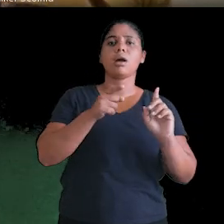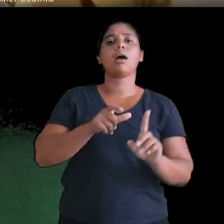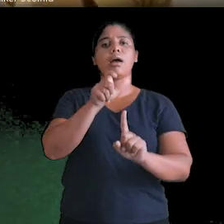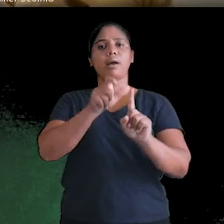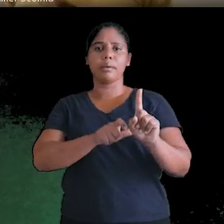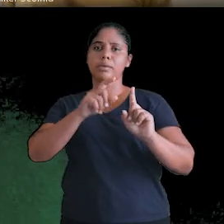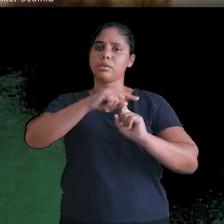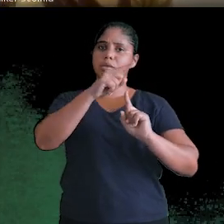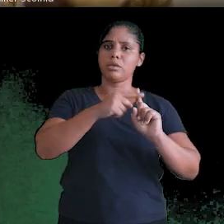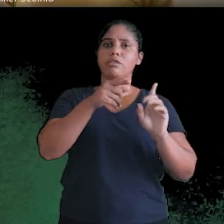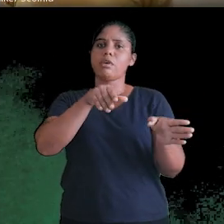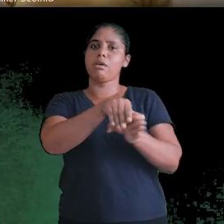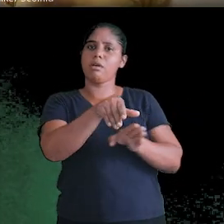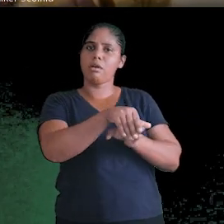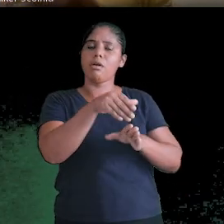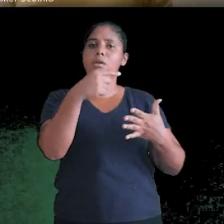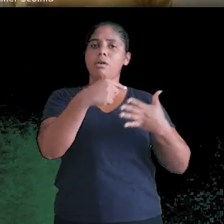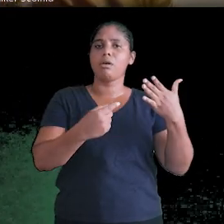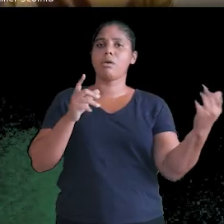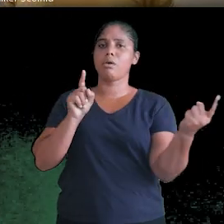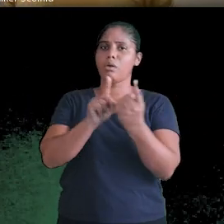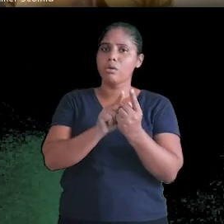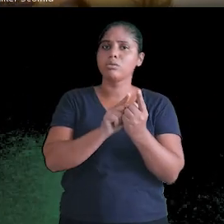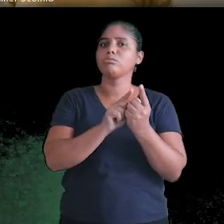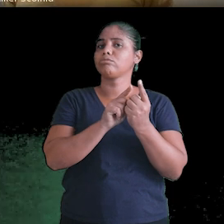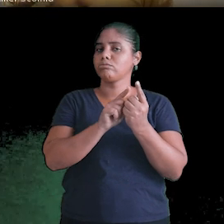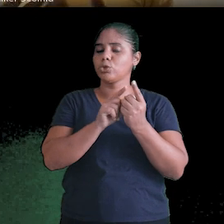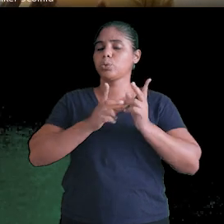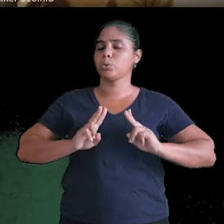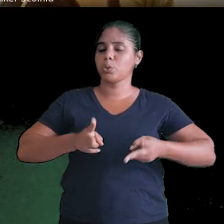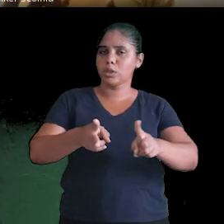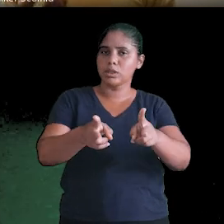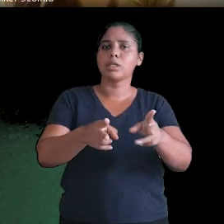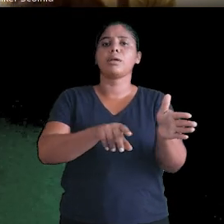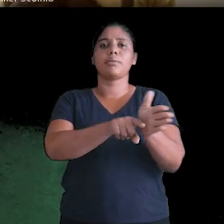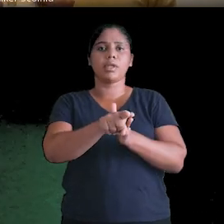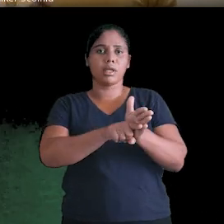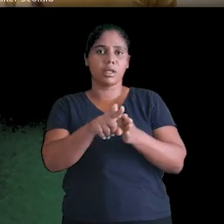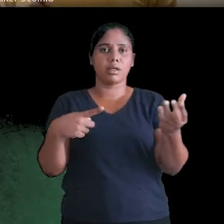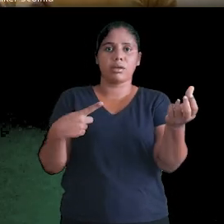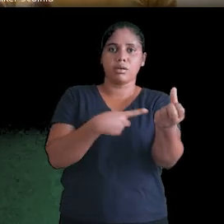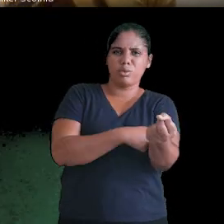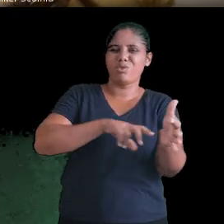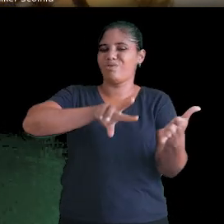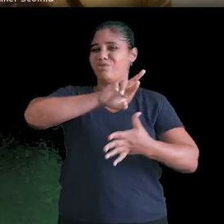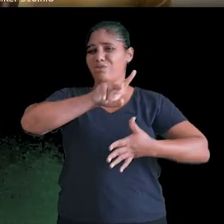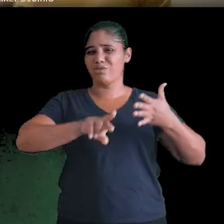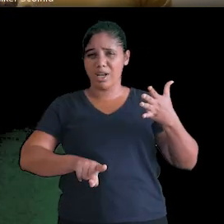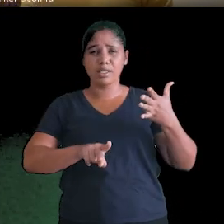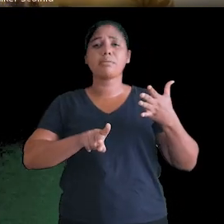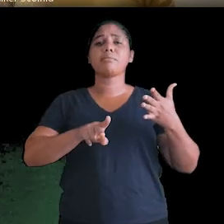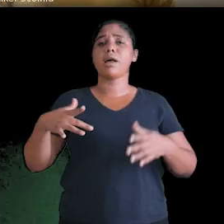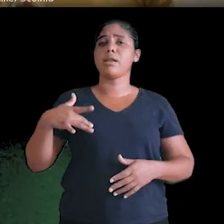recebe orientações, passa por consultas regulares e realiza uma série de exames para garantir a saúde e o bem-estar da pessoa que gesta, assim como